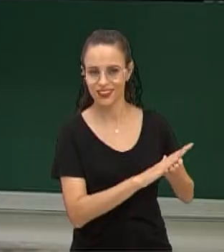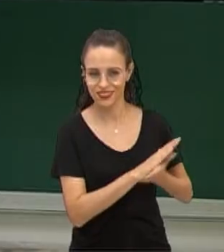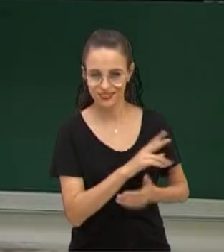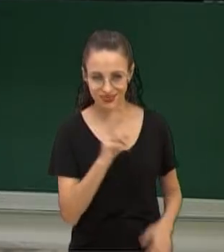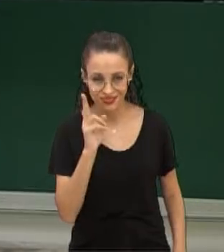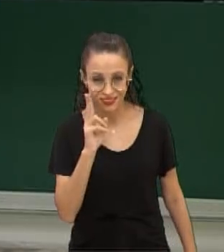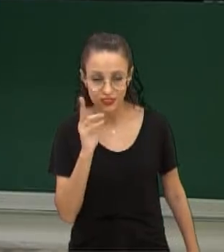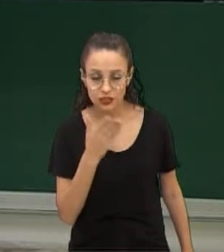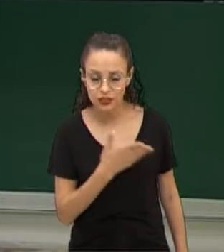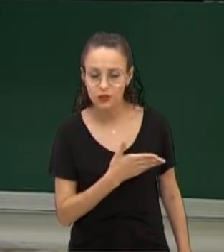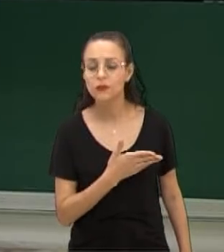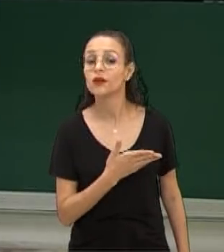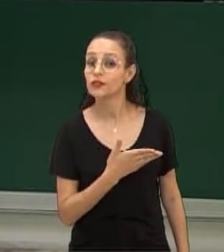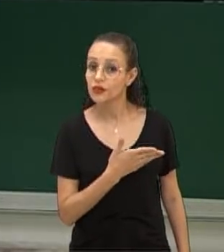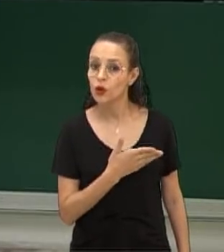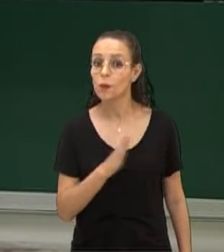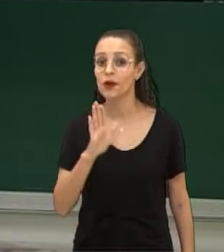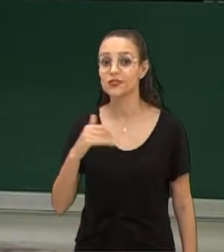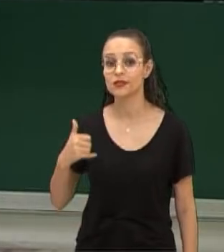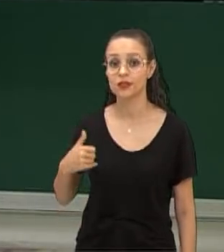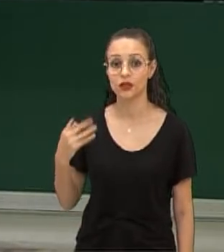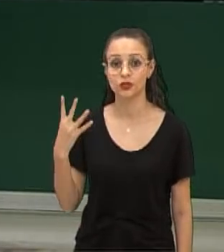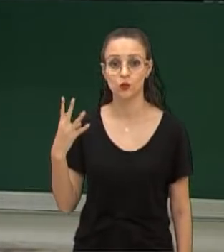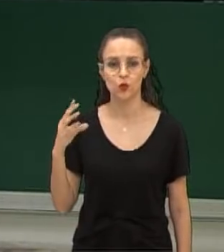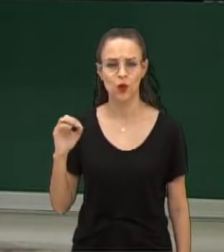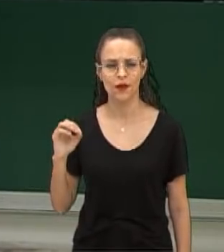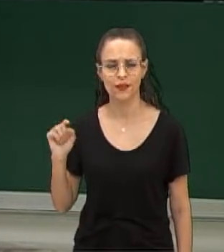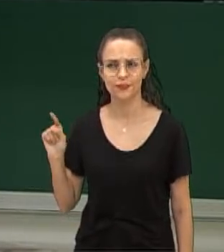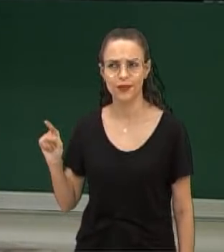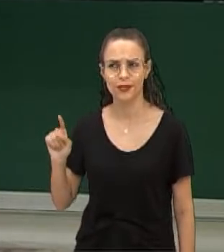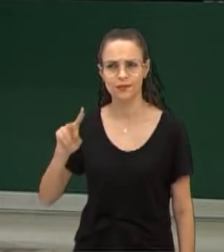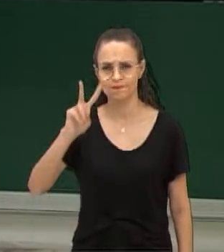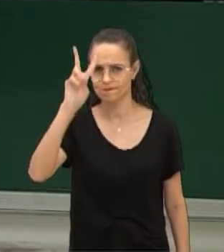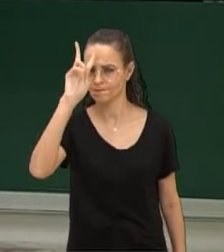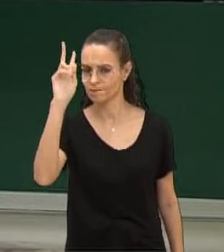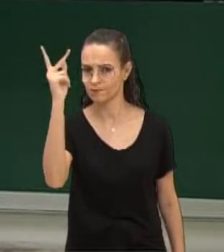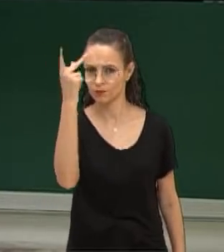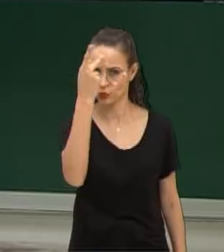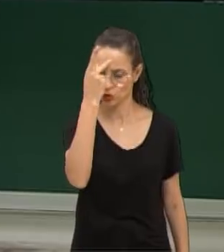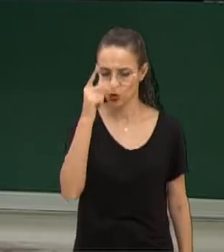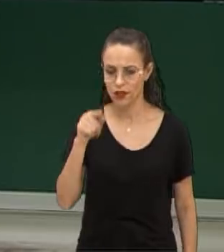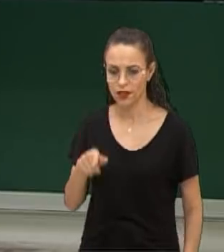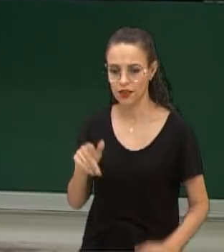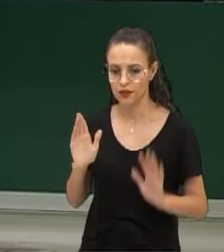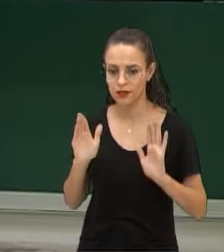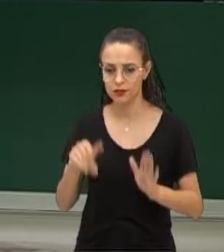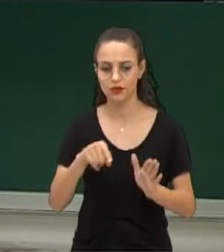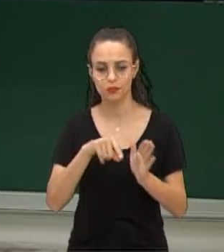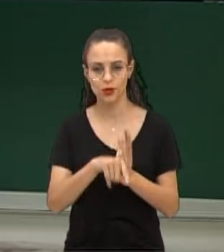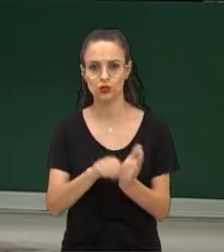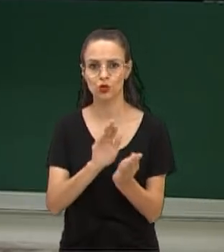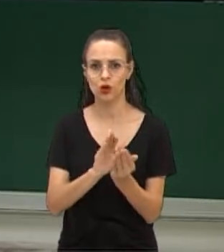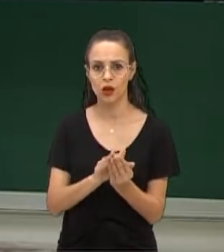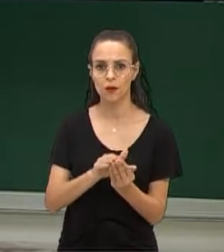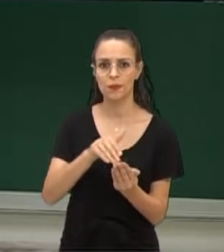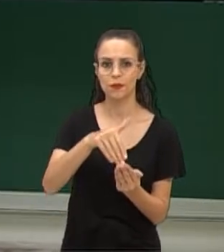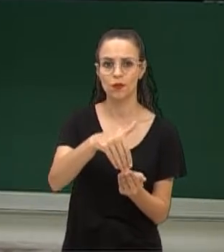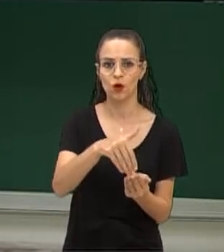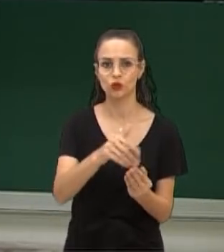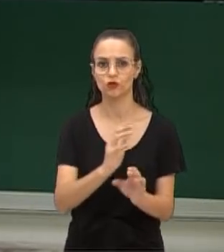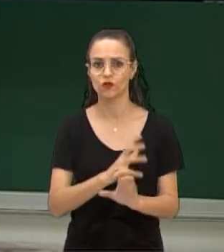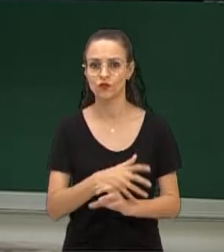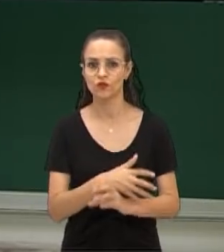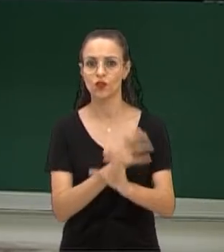vivos pudessem mudar? E que aos 40 anos de idade teve acesso aos fósseis de moluscos e a